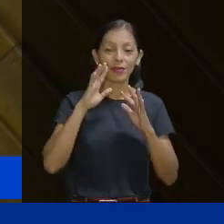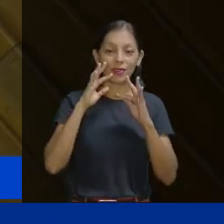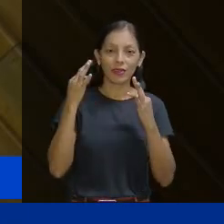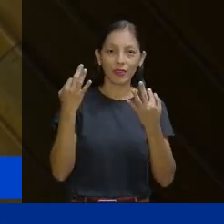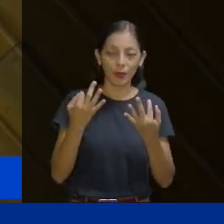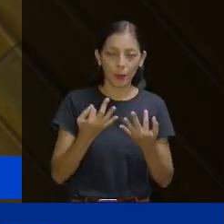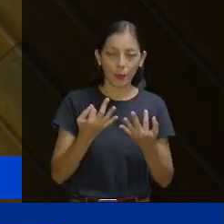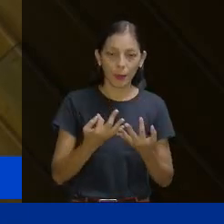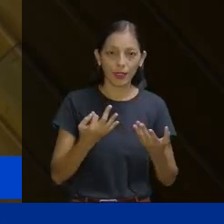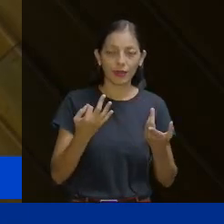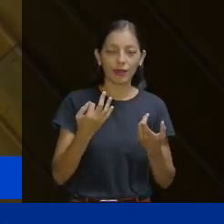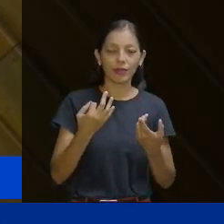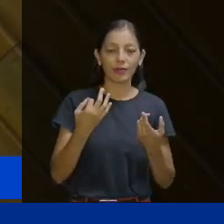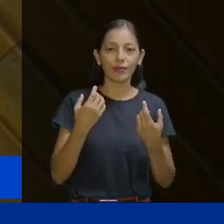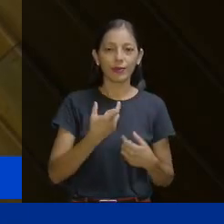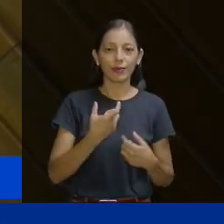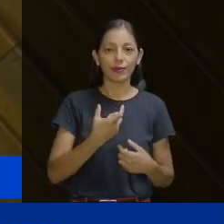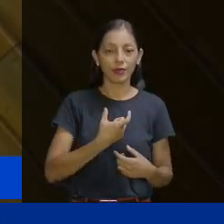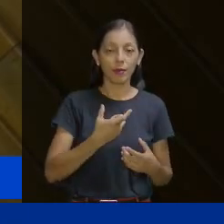familiar, onde eu coloco